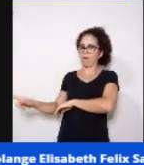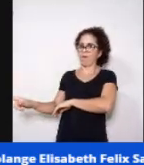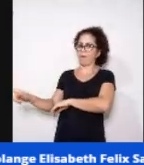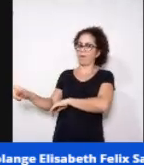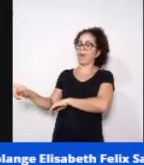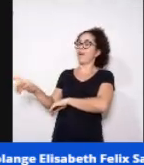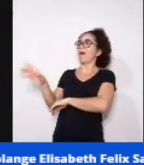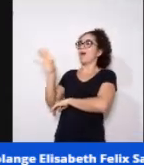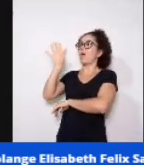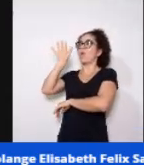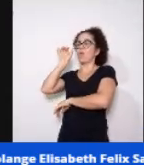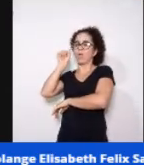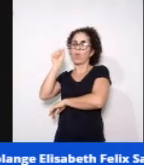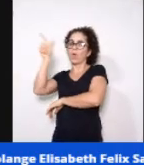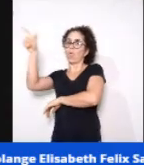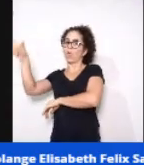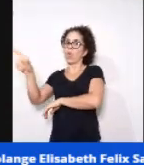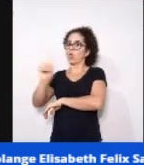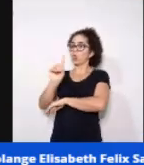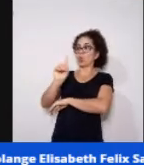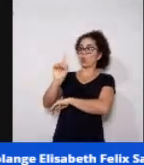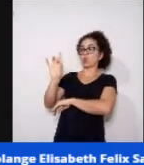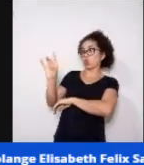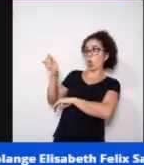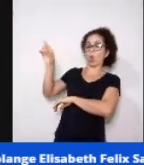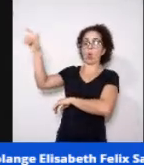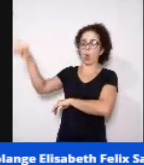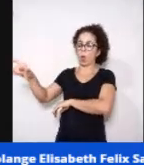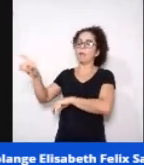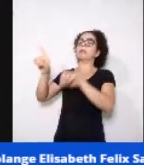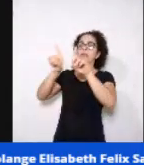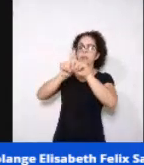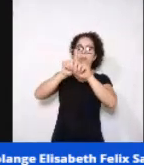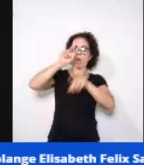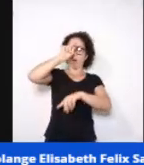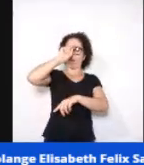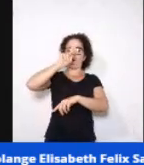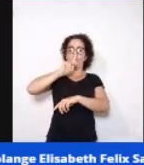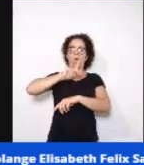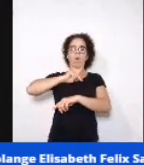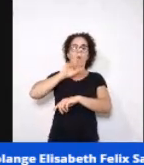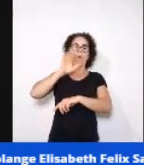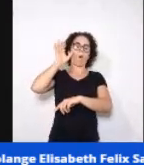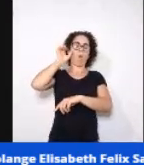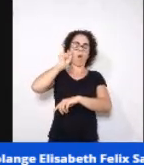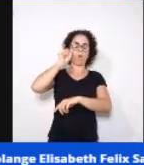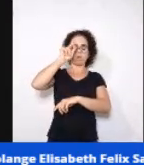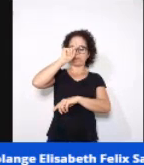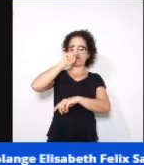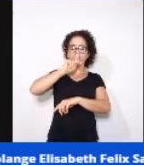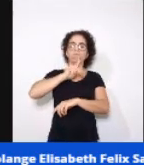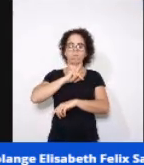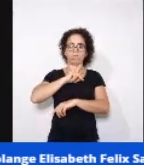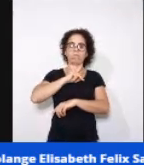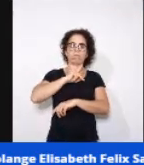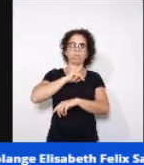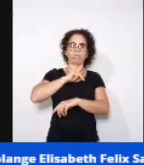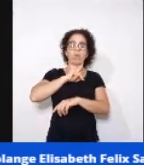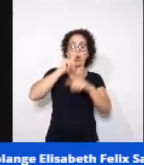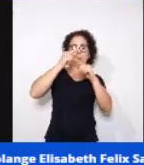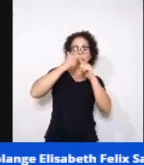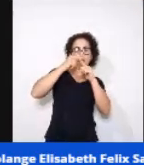para ouvir só o outro também, não. Se ouvir, você está com problemas, converse com você mesmo. Eu